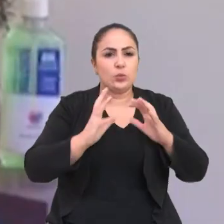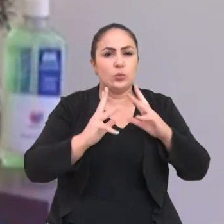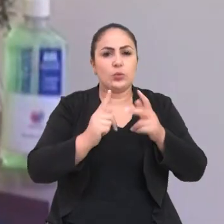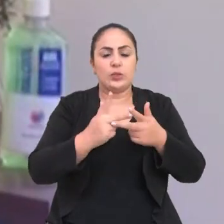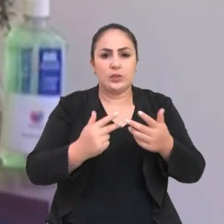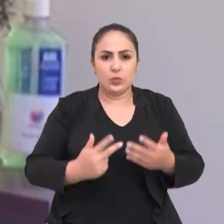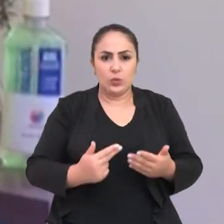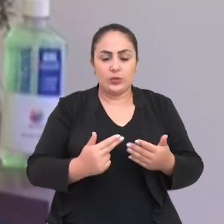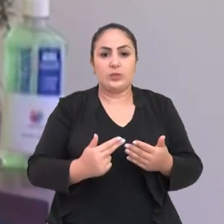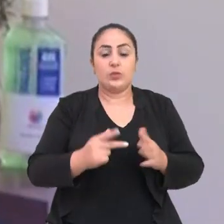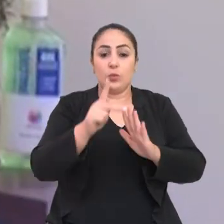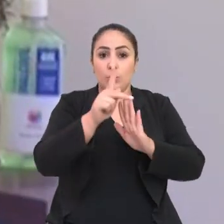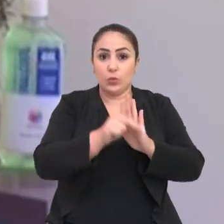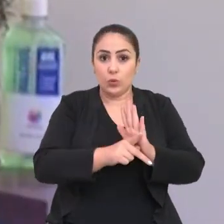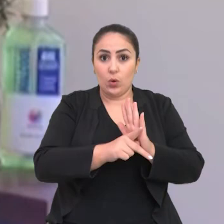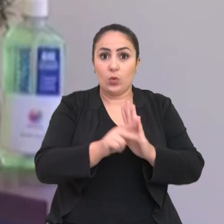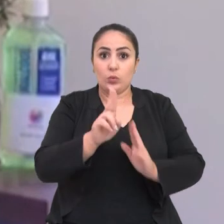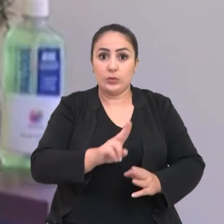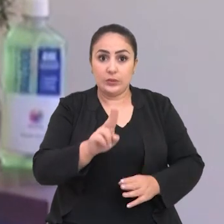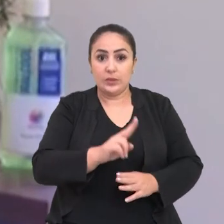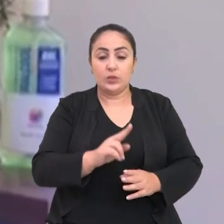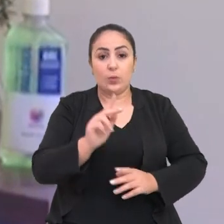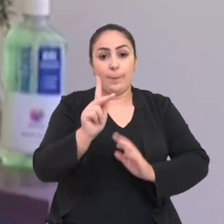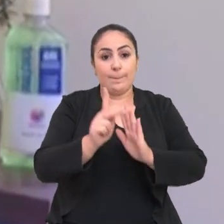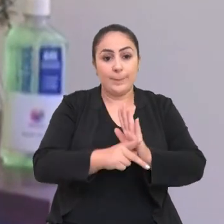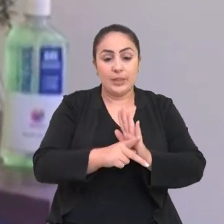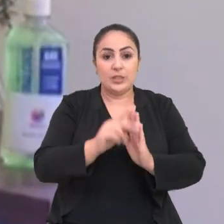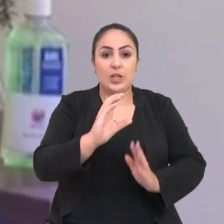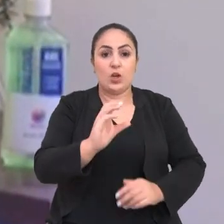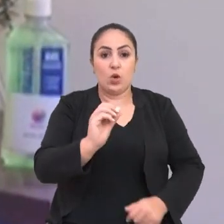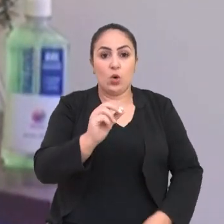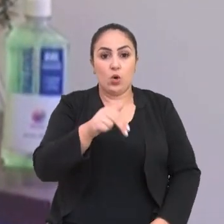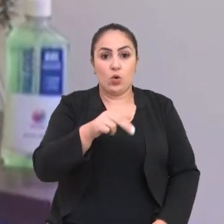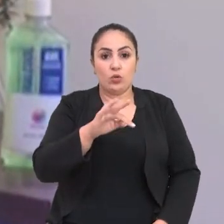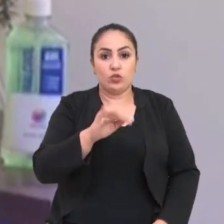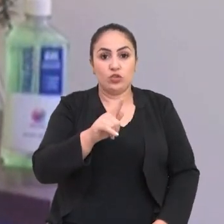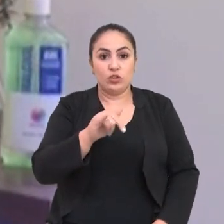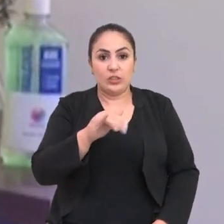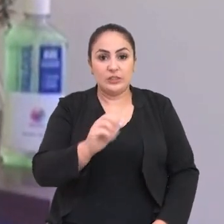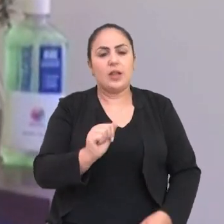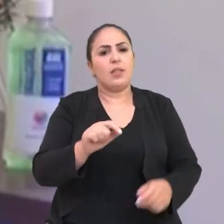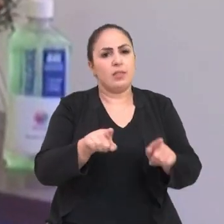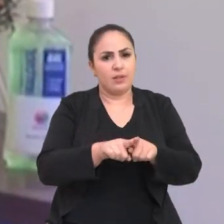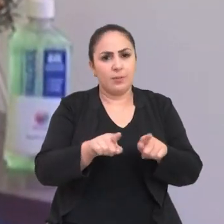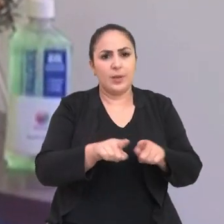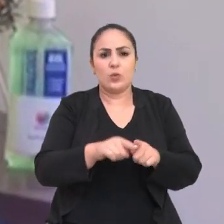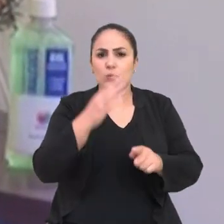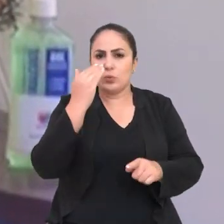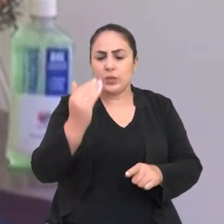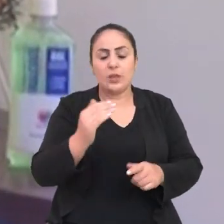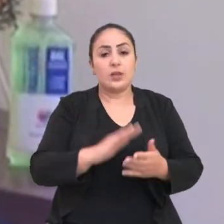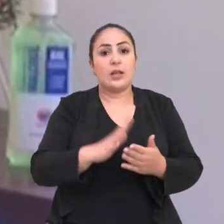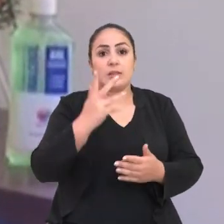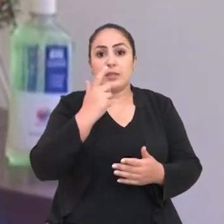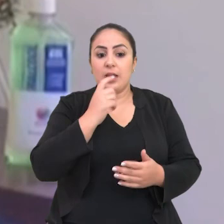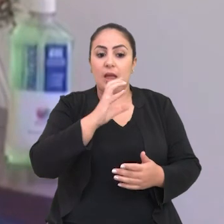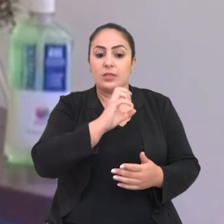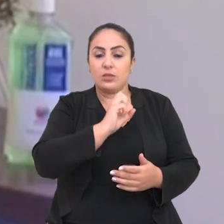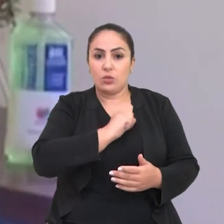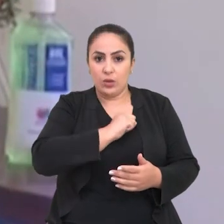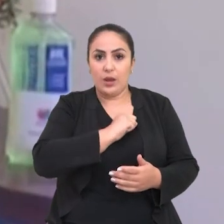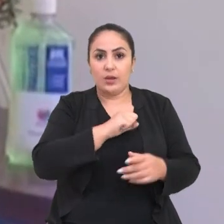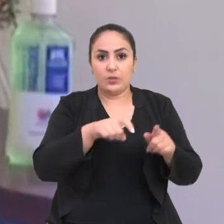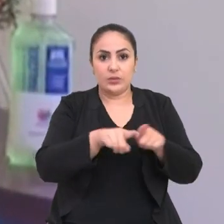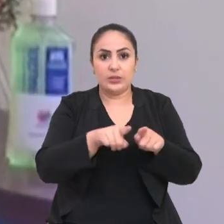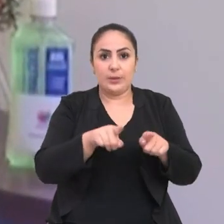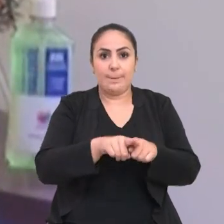todas as medidas, né, seguindo todos os protocolos, né, o plano de contingência também. E foi um sucesso, assim, as